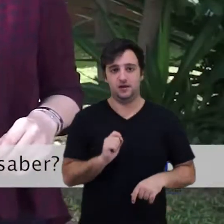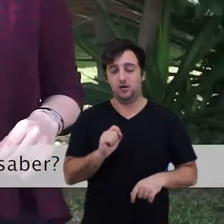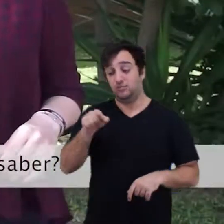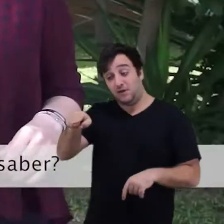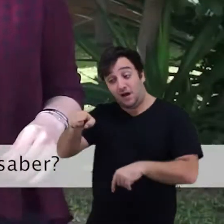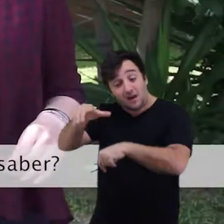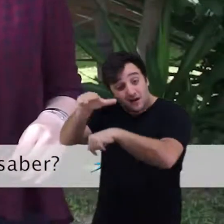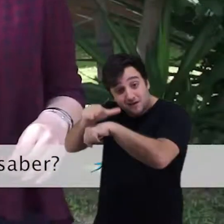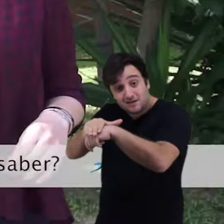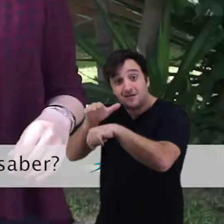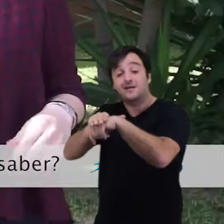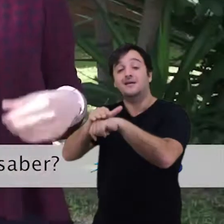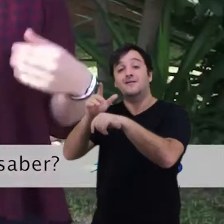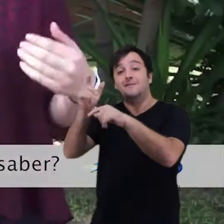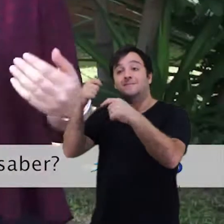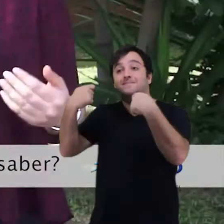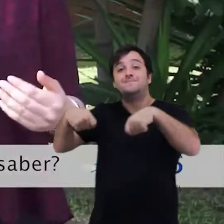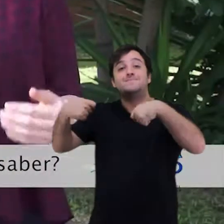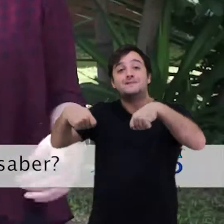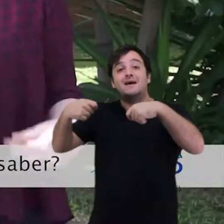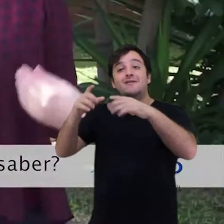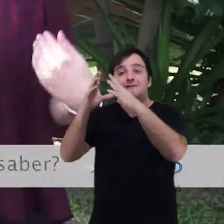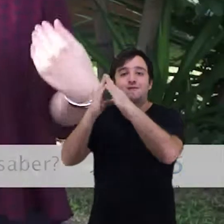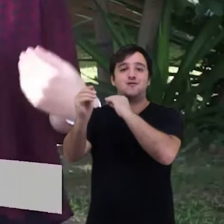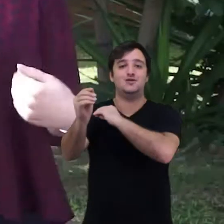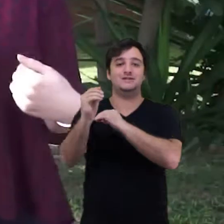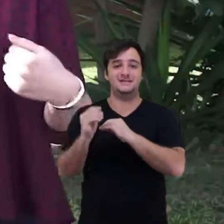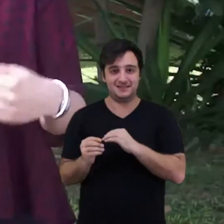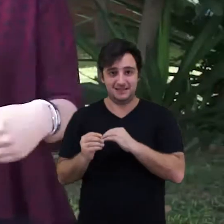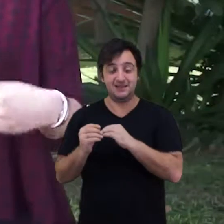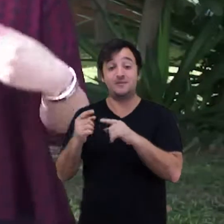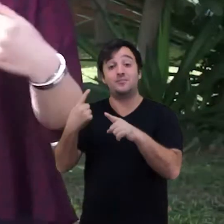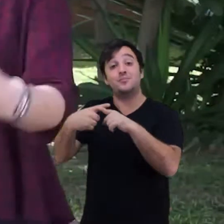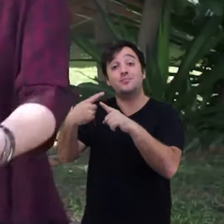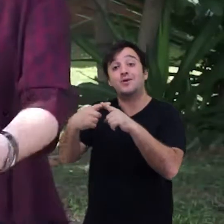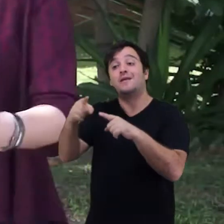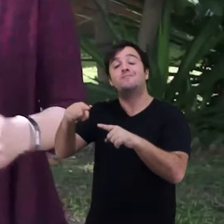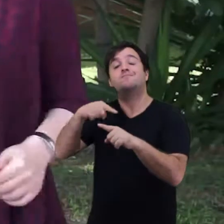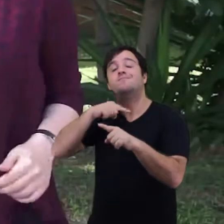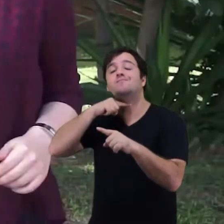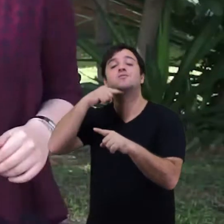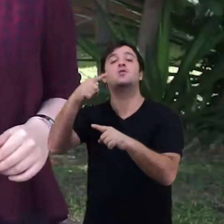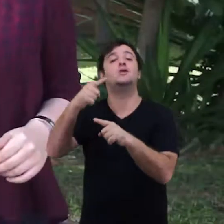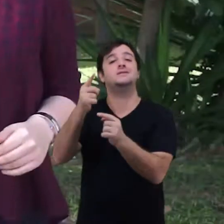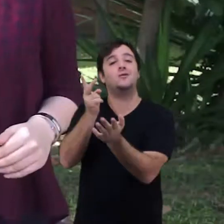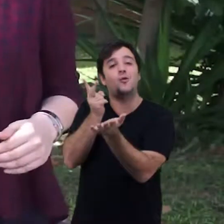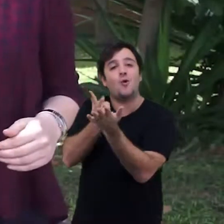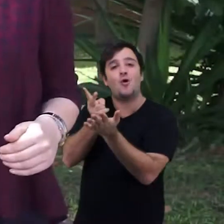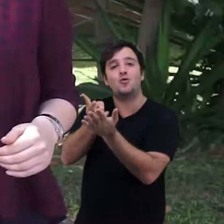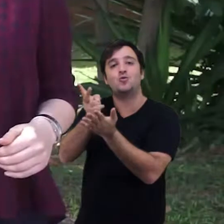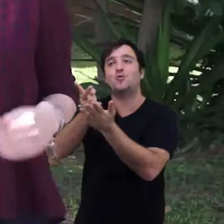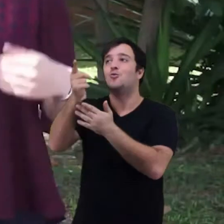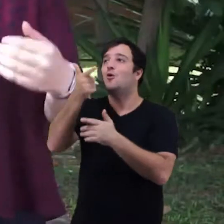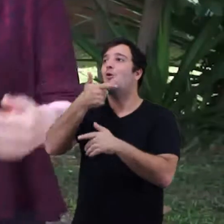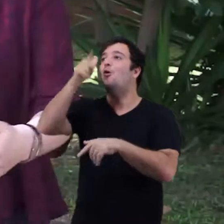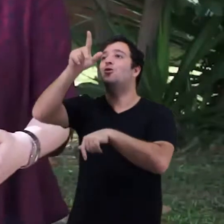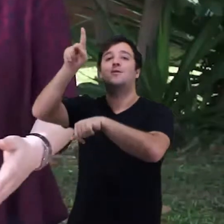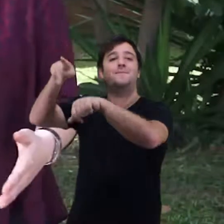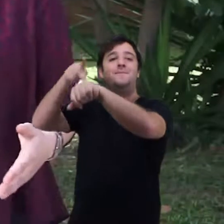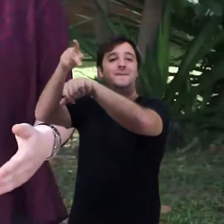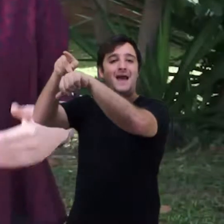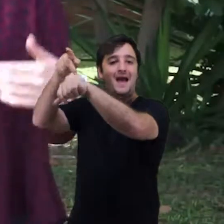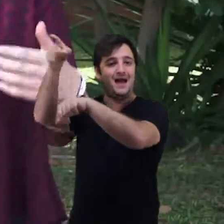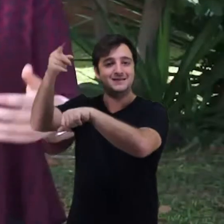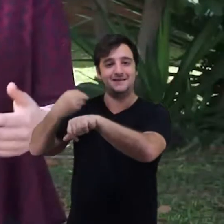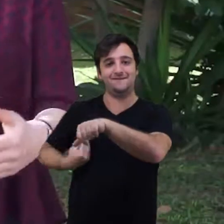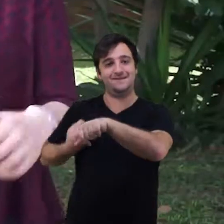que o foco de trabalho são com esses imigrantes involuntários, que essas pessoas, então, não escolheram